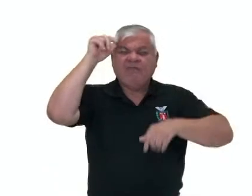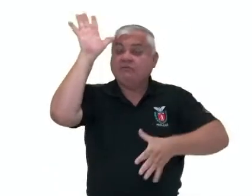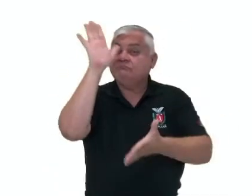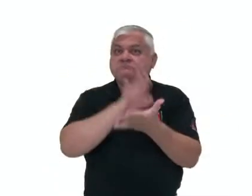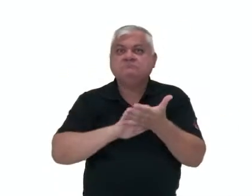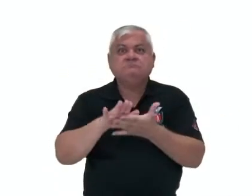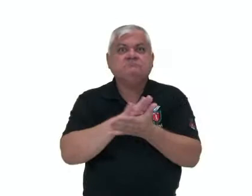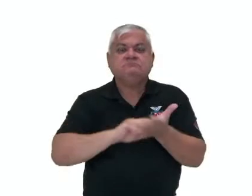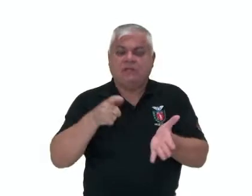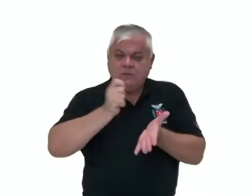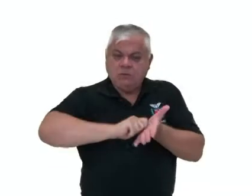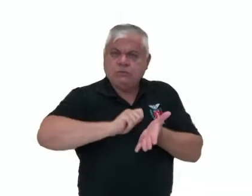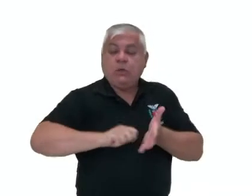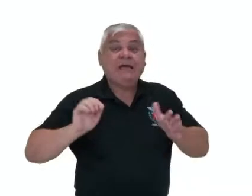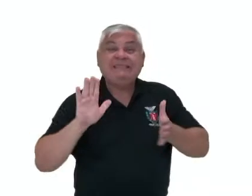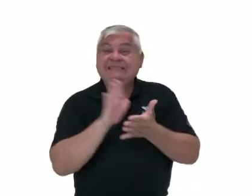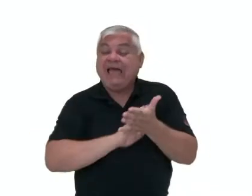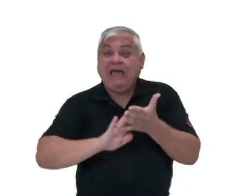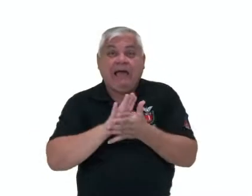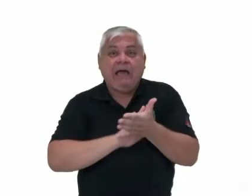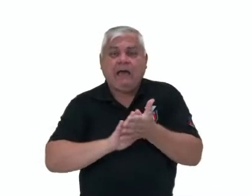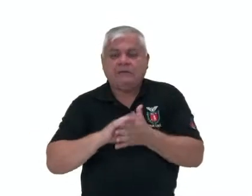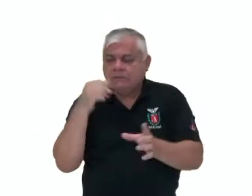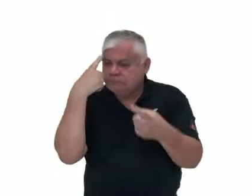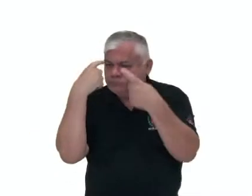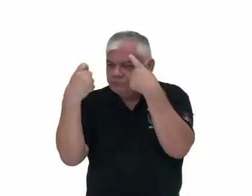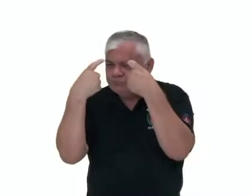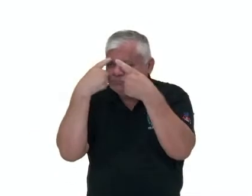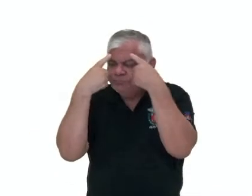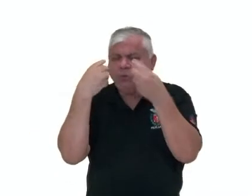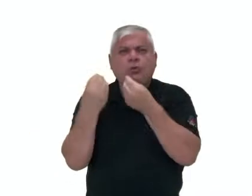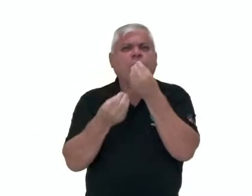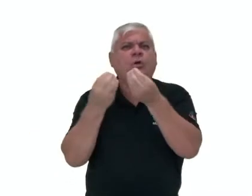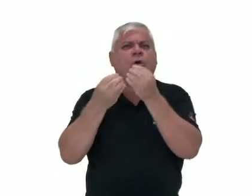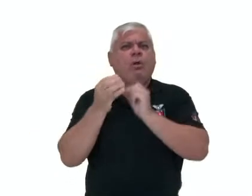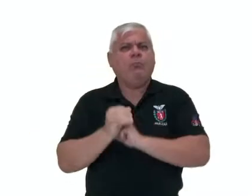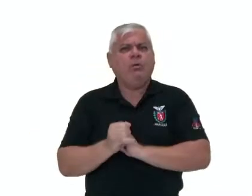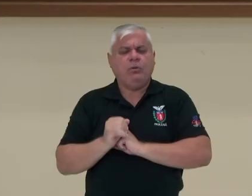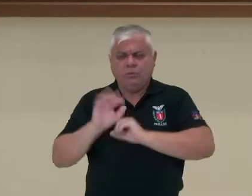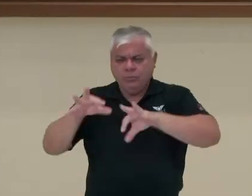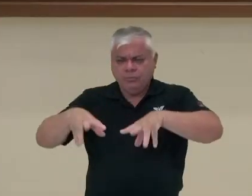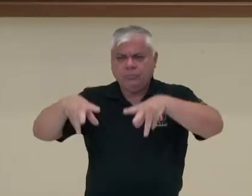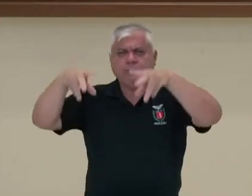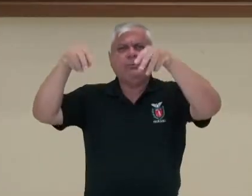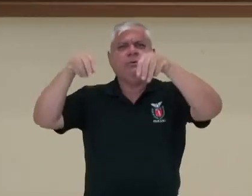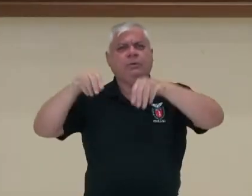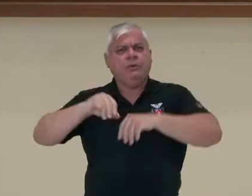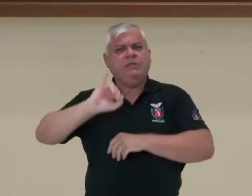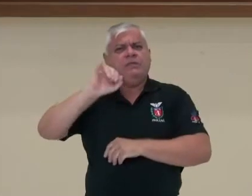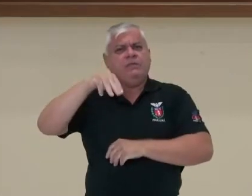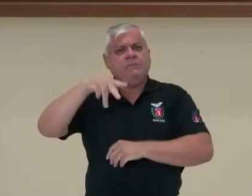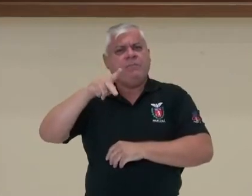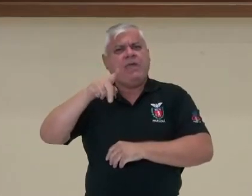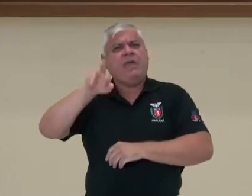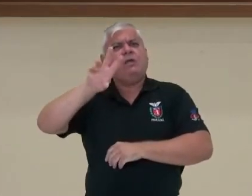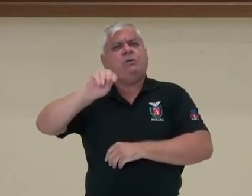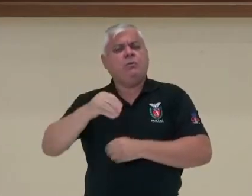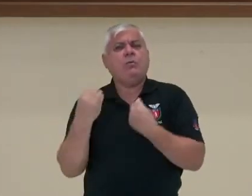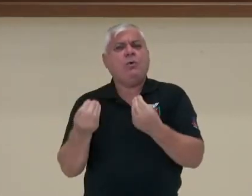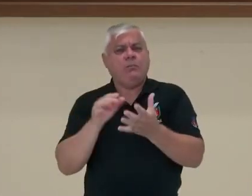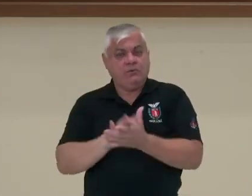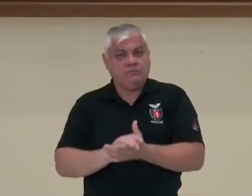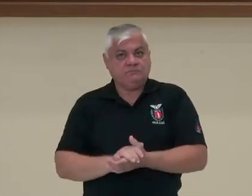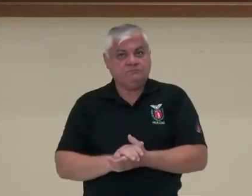de escrita. Como esse grande império foi conquistado pelos espanhóis? Só queria fazer uma observação aqui.